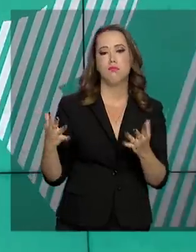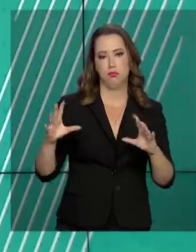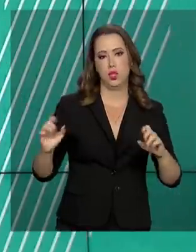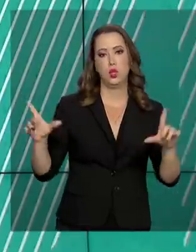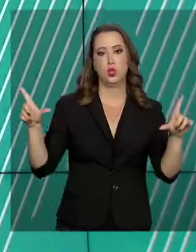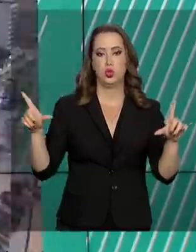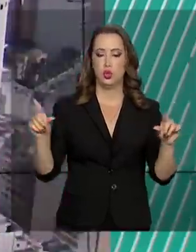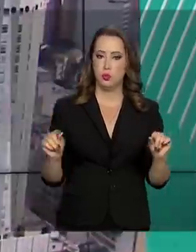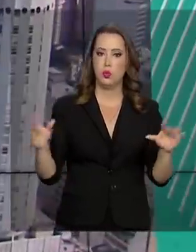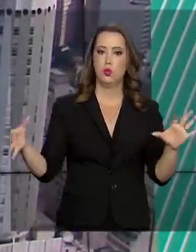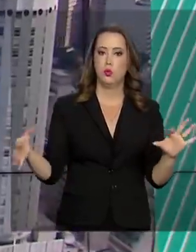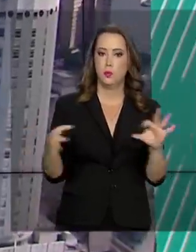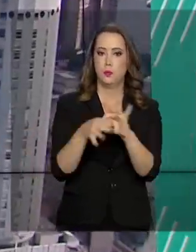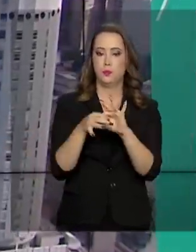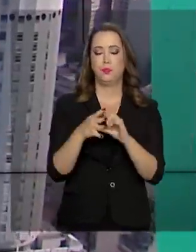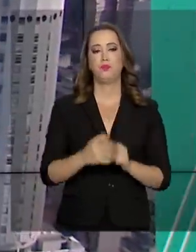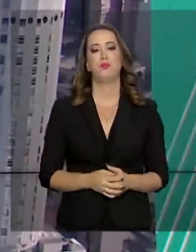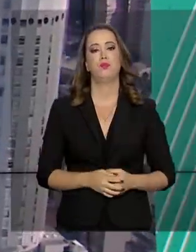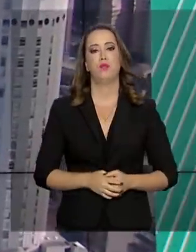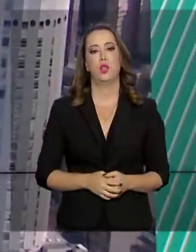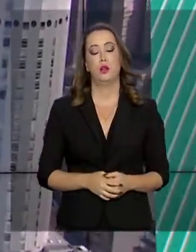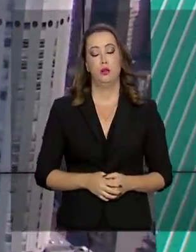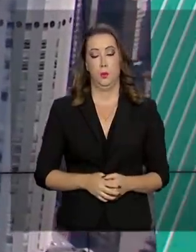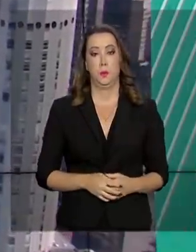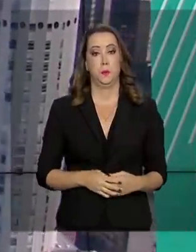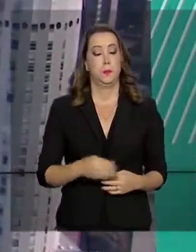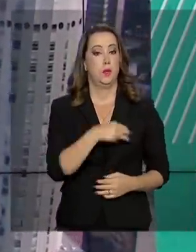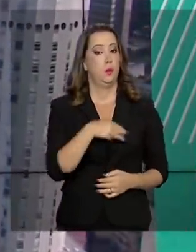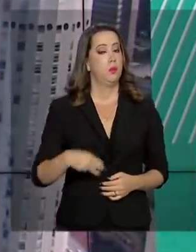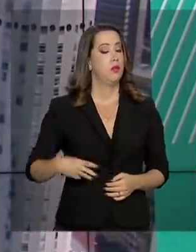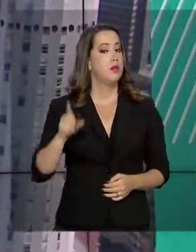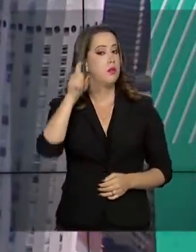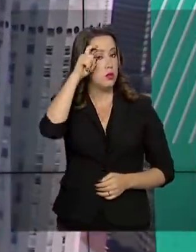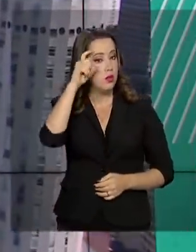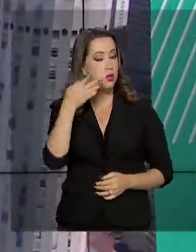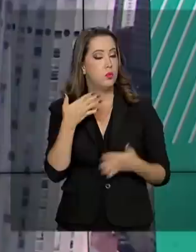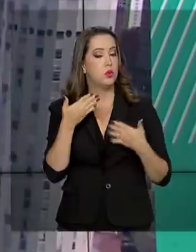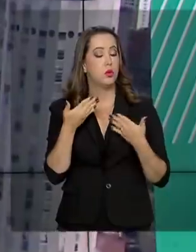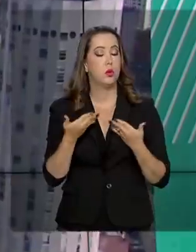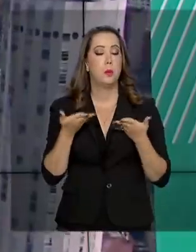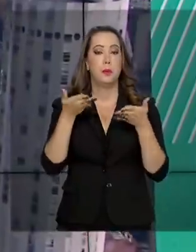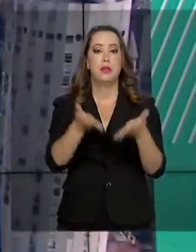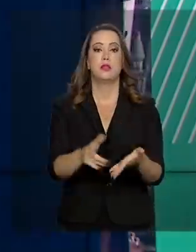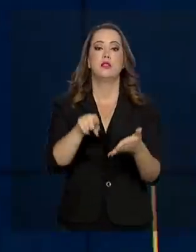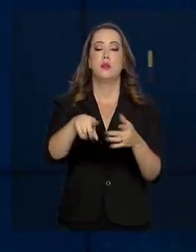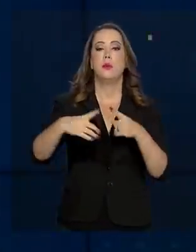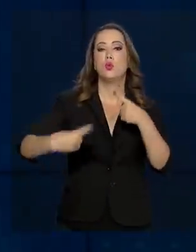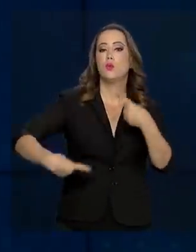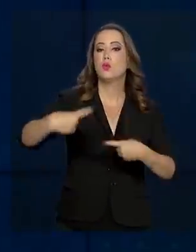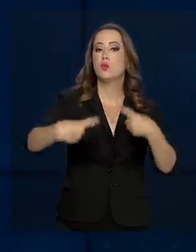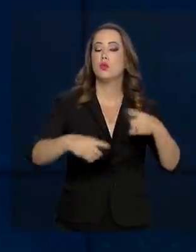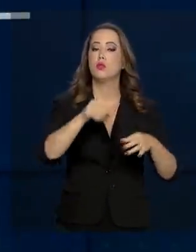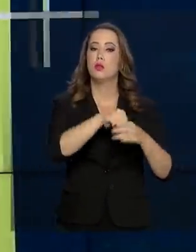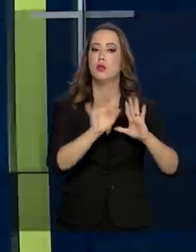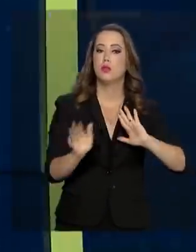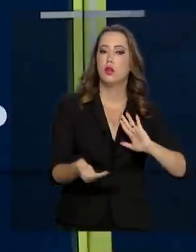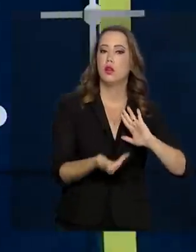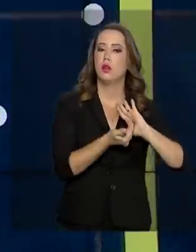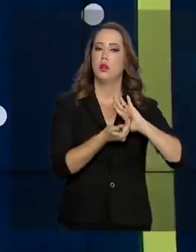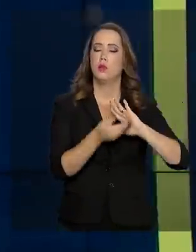o ministro sérgio moro participa de um debate na câmara sobre a prisão após condenação em segunda instância